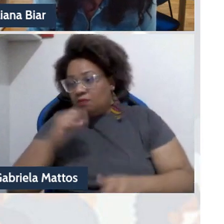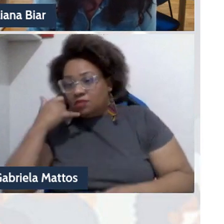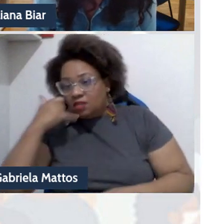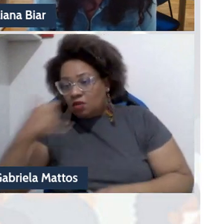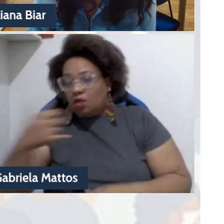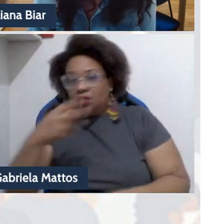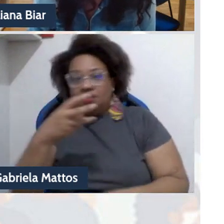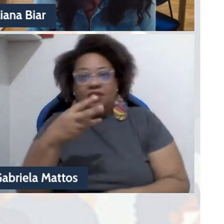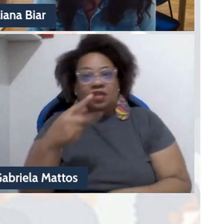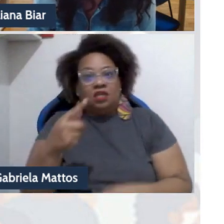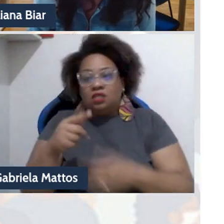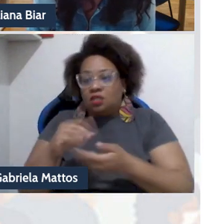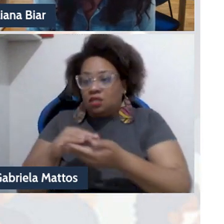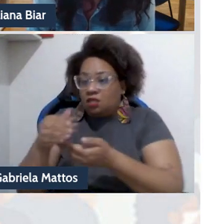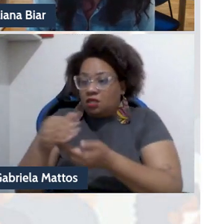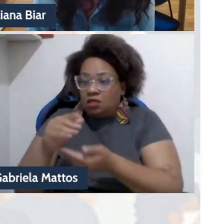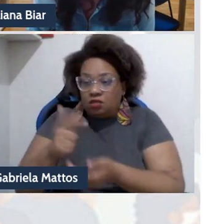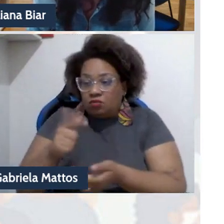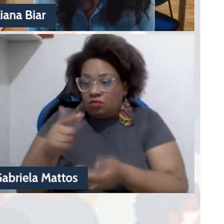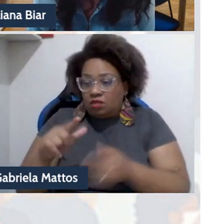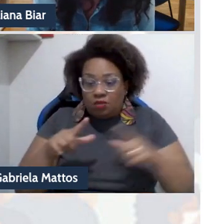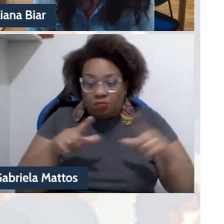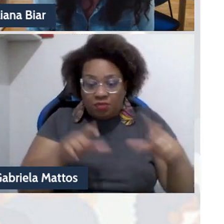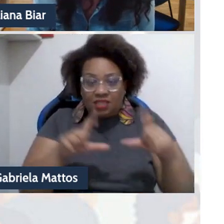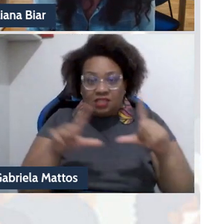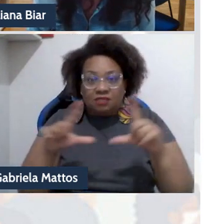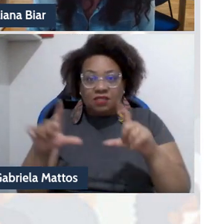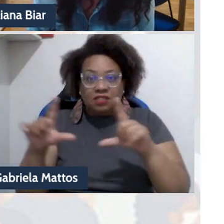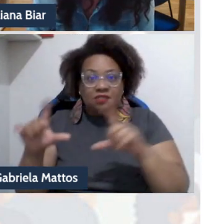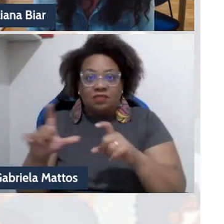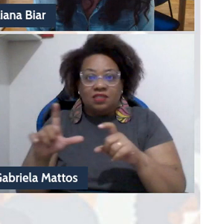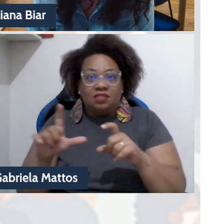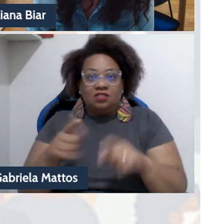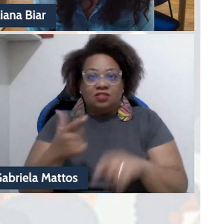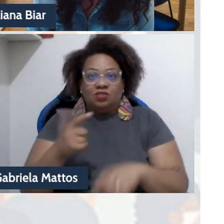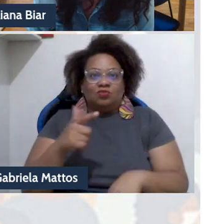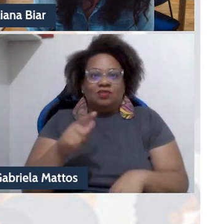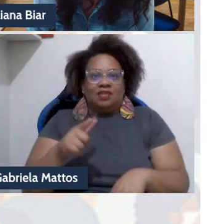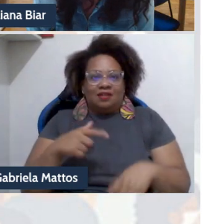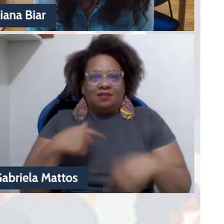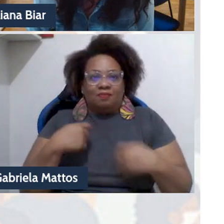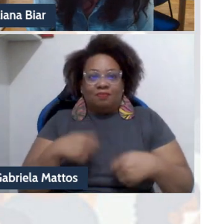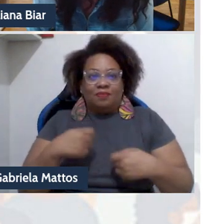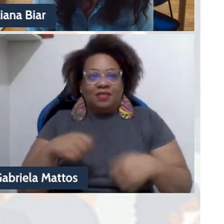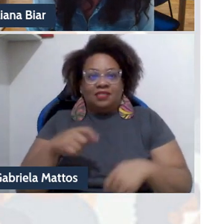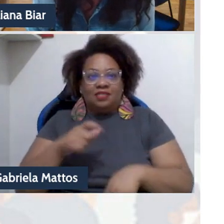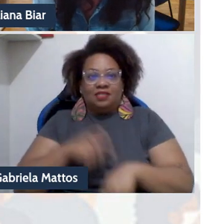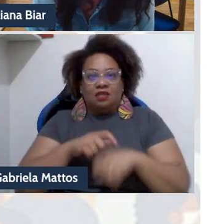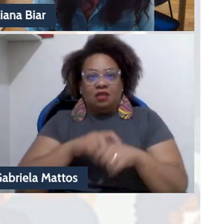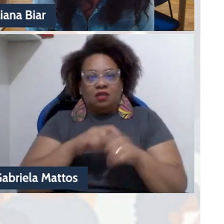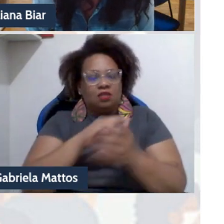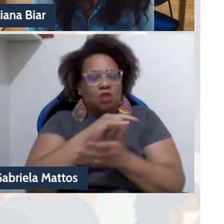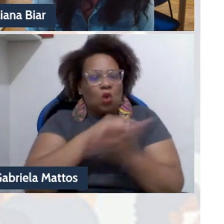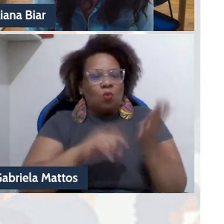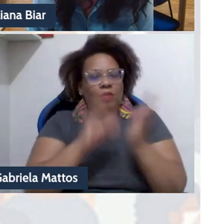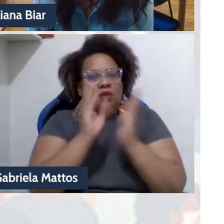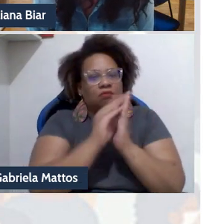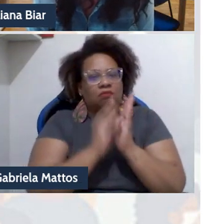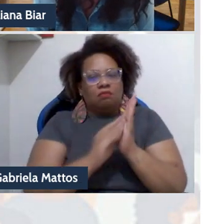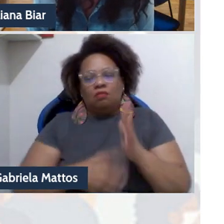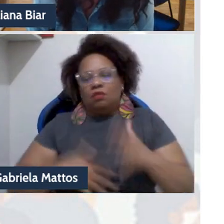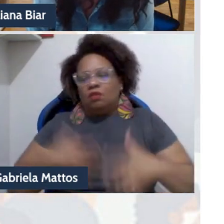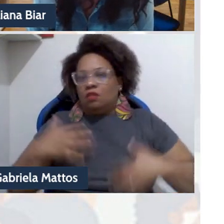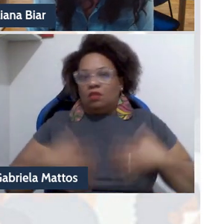porque eu não estava mais fazendo print nas telas que tinha que fazer, que precisavam daquilo para poder documentar, enfim. Eu estava muito professora